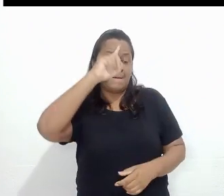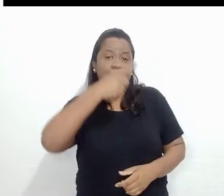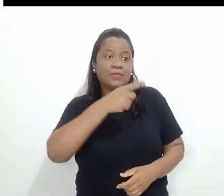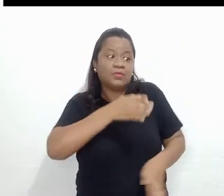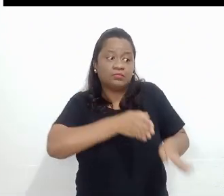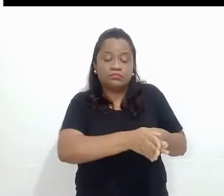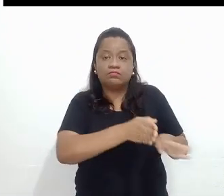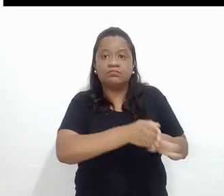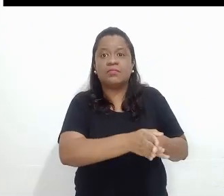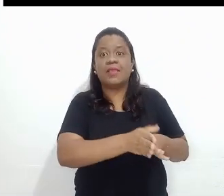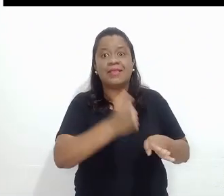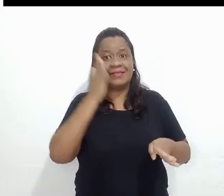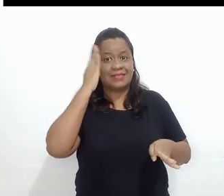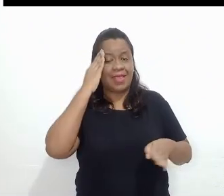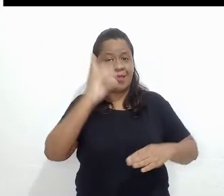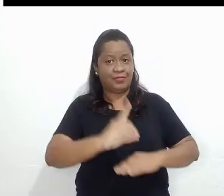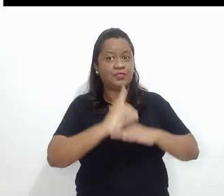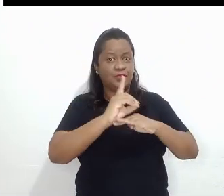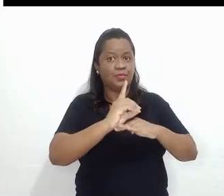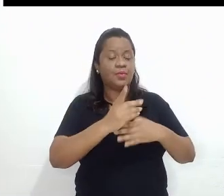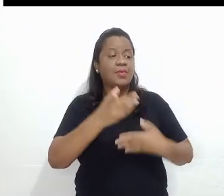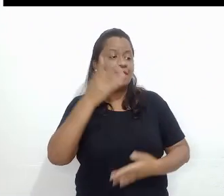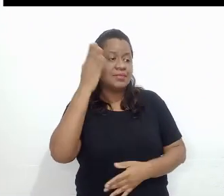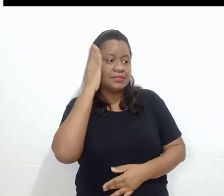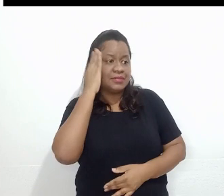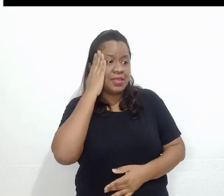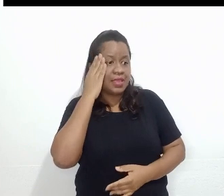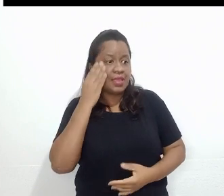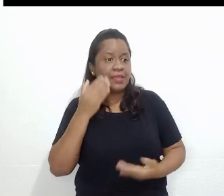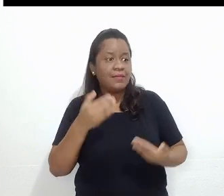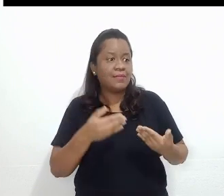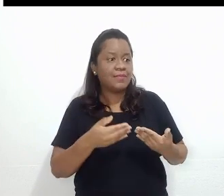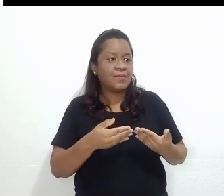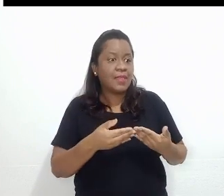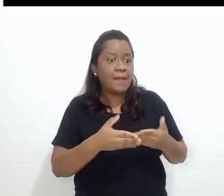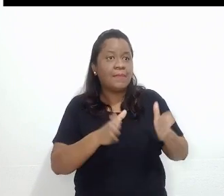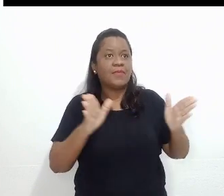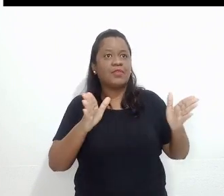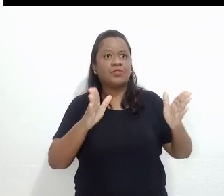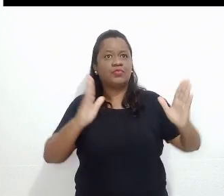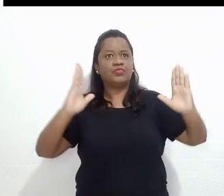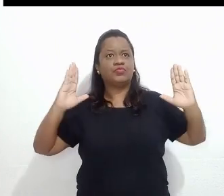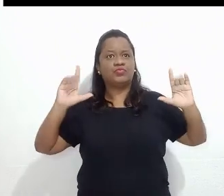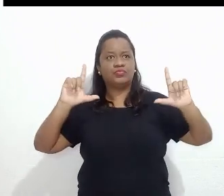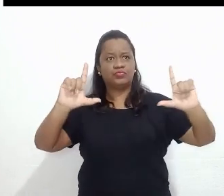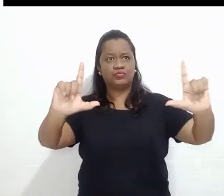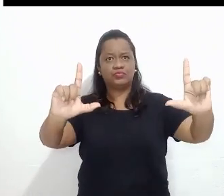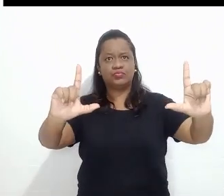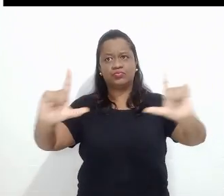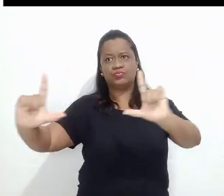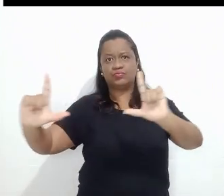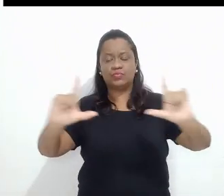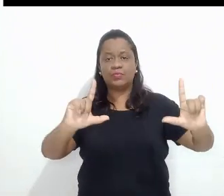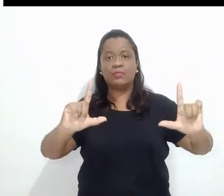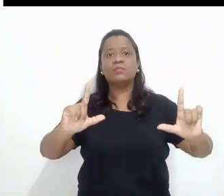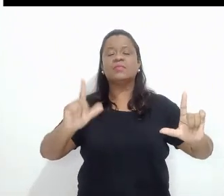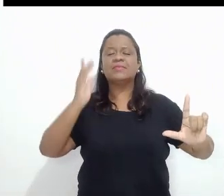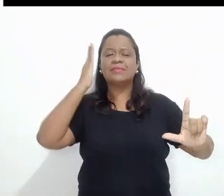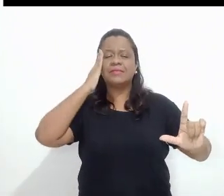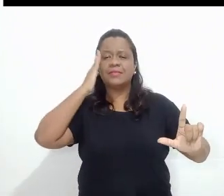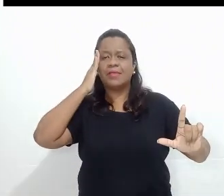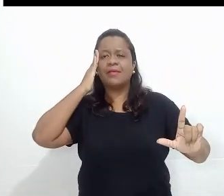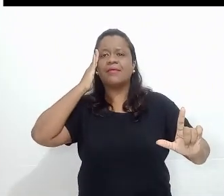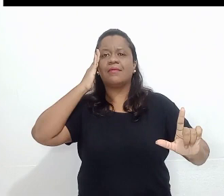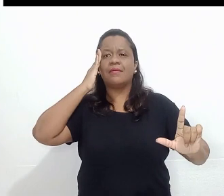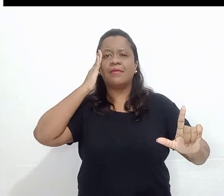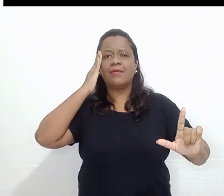diretor de fotografia sabe a abertura que tem que dar, o obturador naquele momento, né? Sabe a